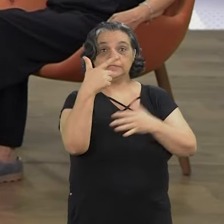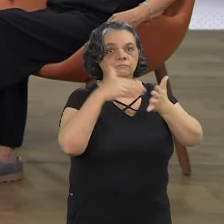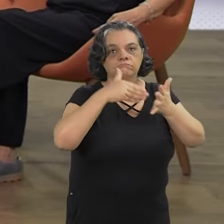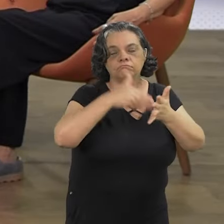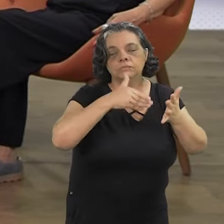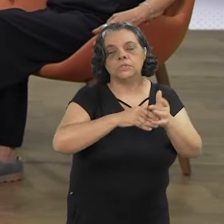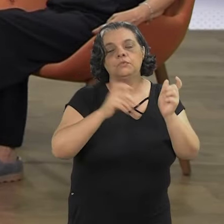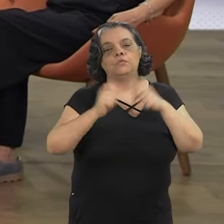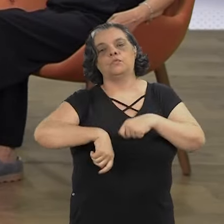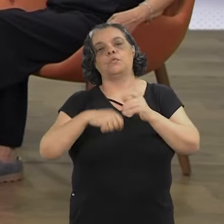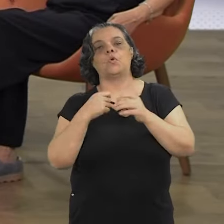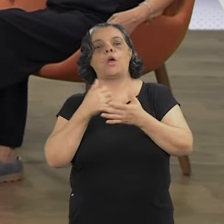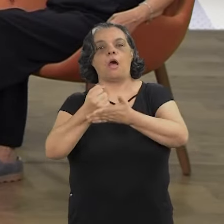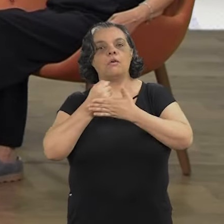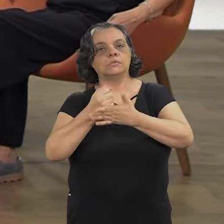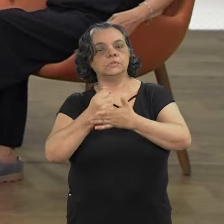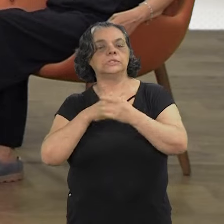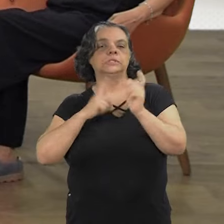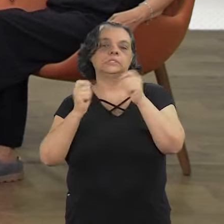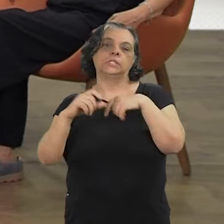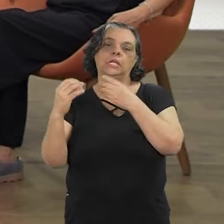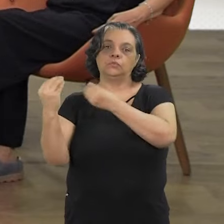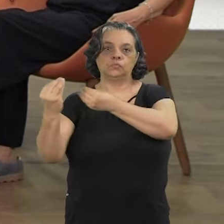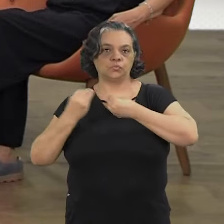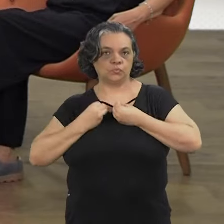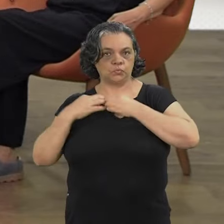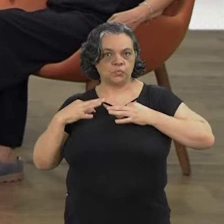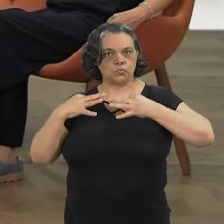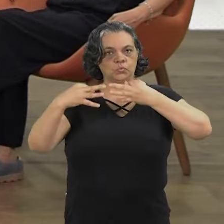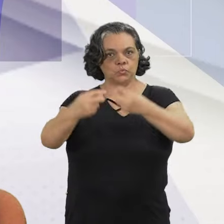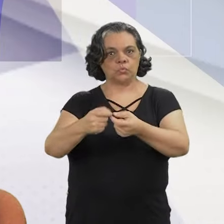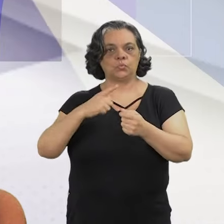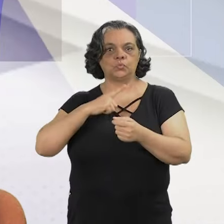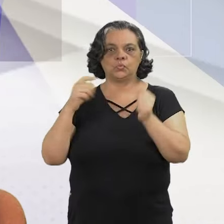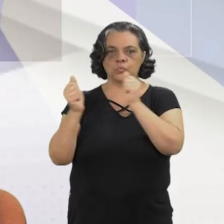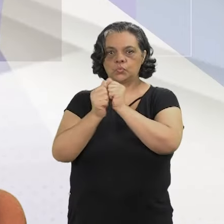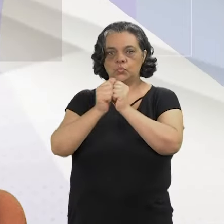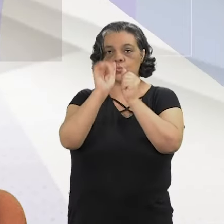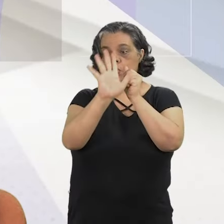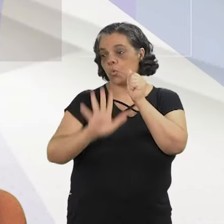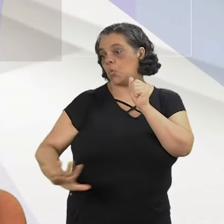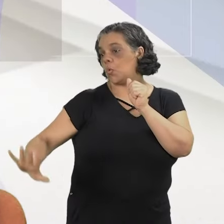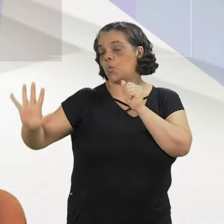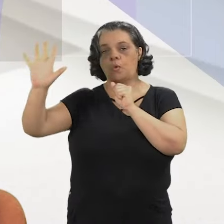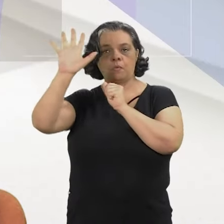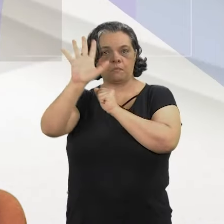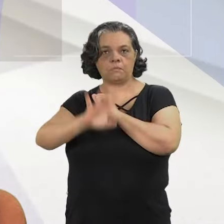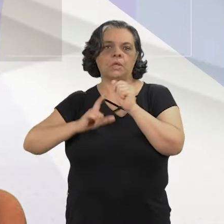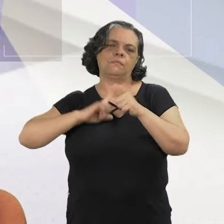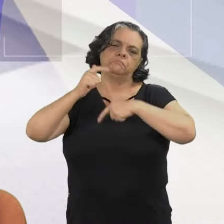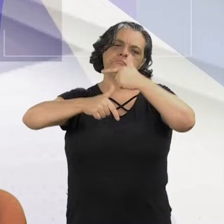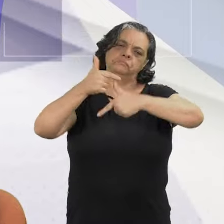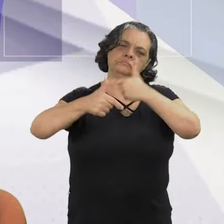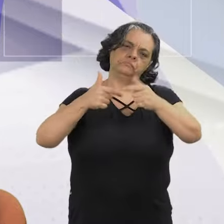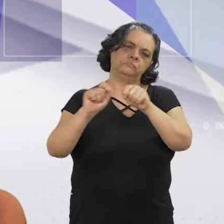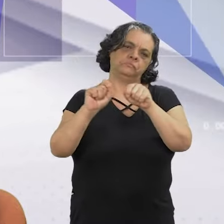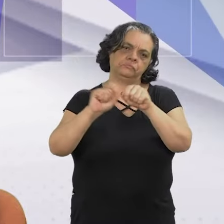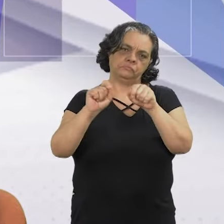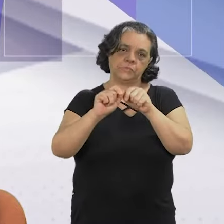sem fronteiras foi a apoiadora né foi quem possibilitou que a gente junto com o mapa fizesse é esse